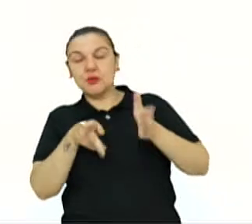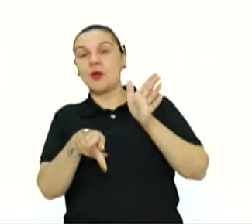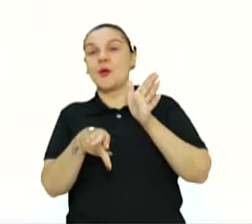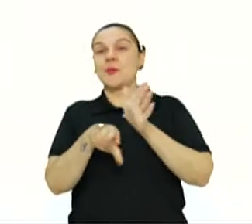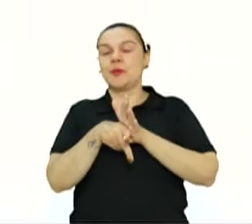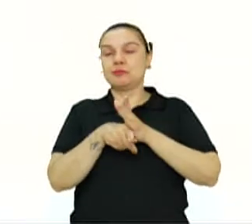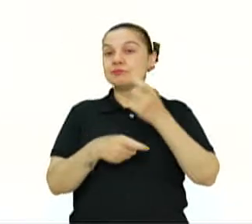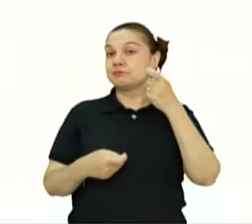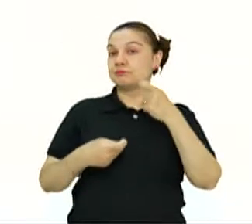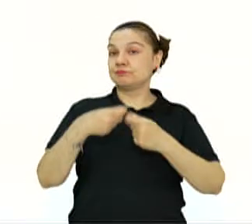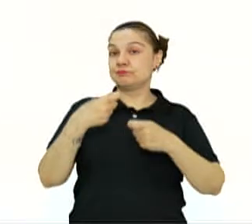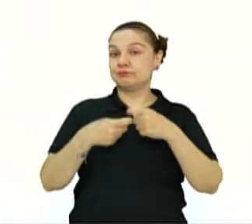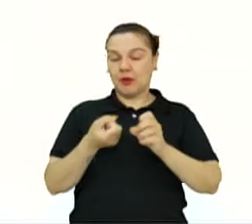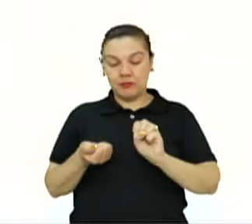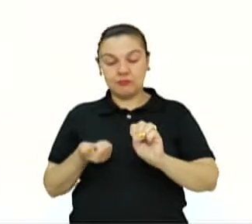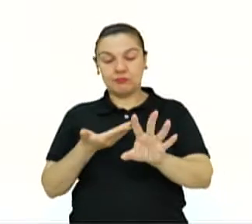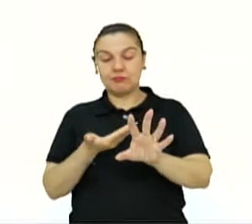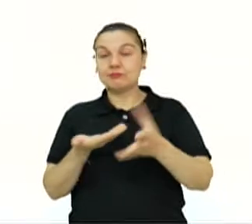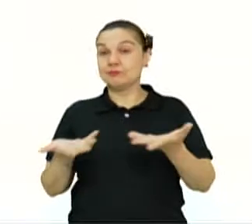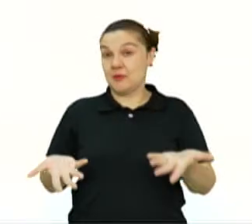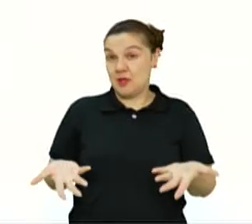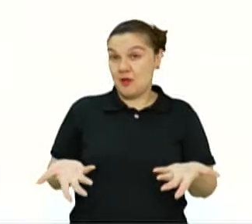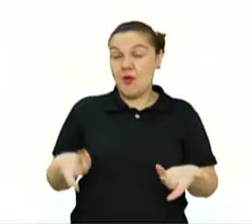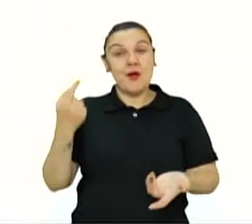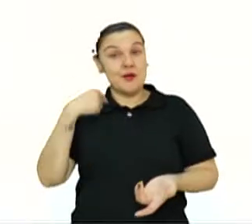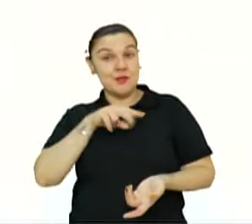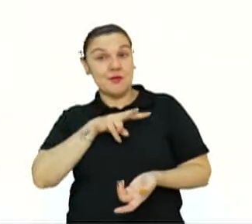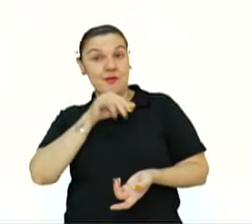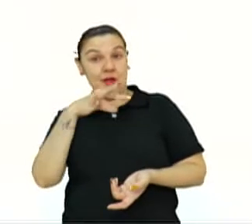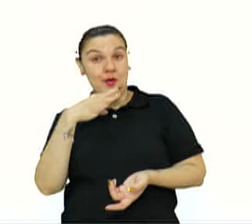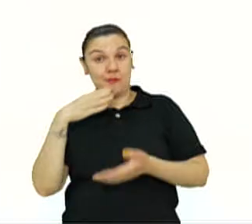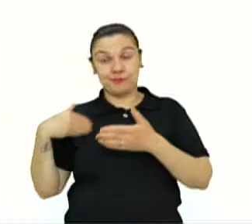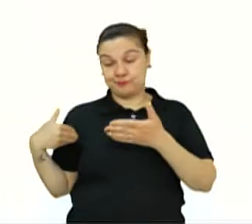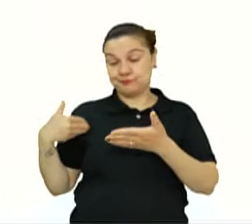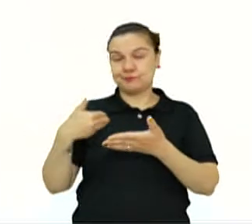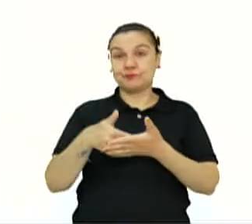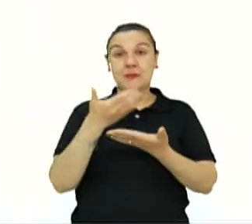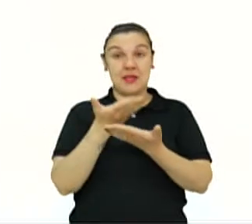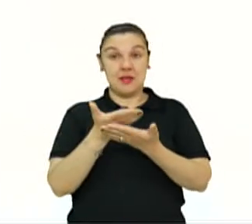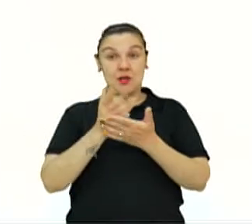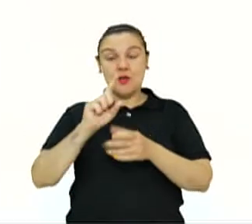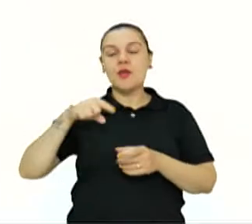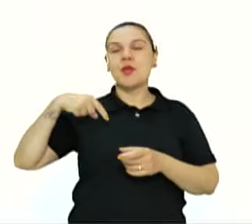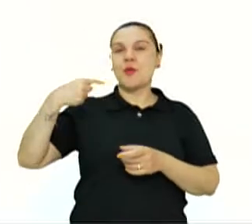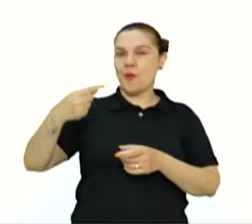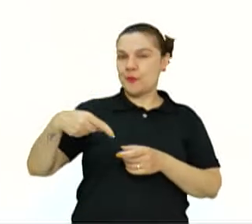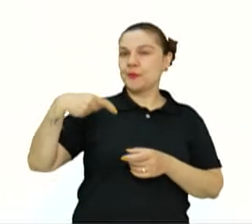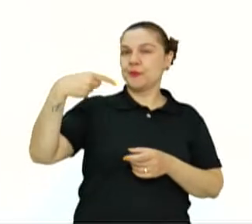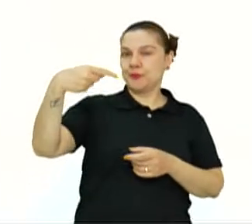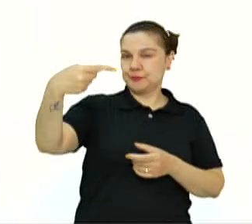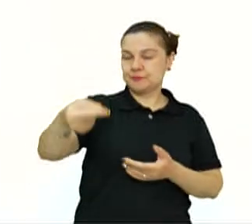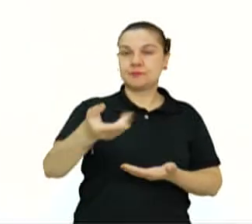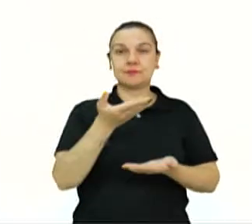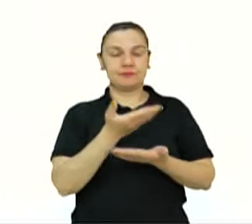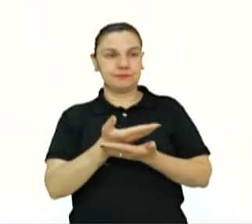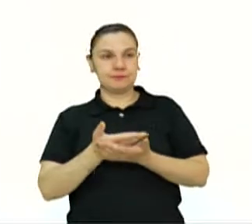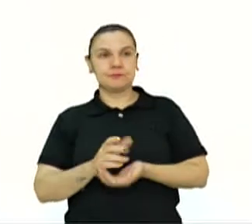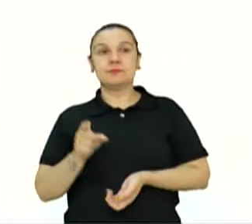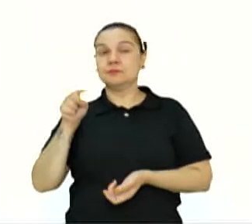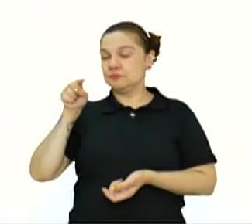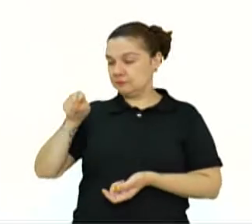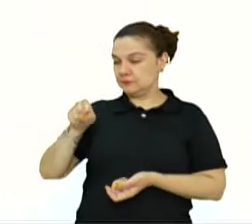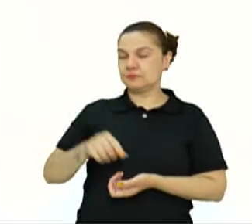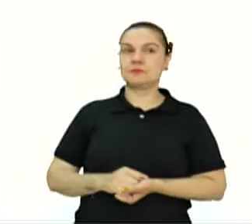meio da relação sexual. E aí a gente vai conhecer, então, ao longo dessa aula e das outras aulas sequenciais